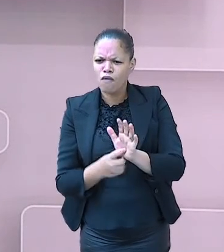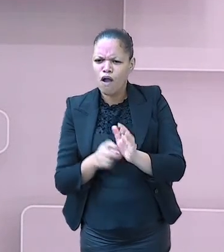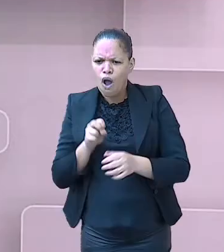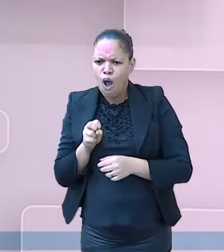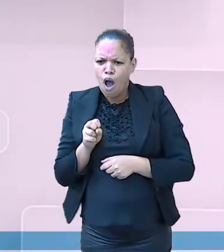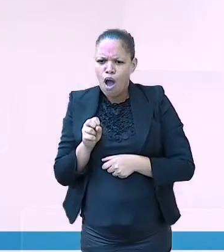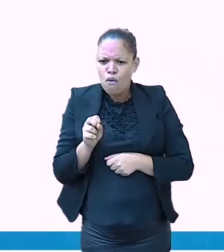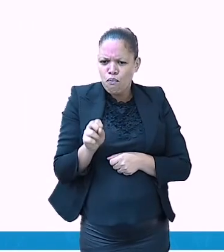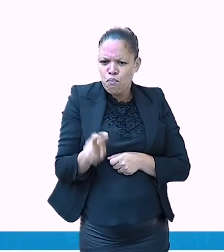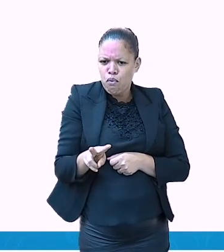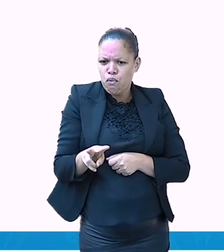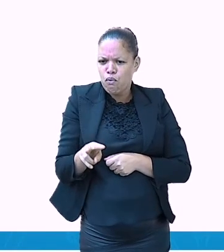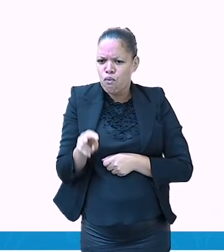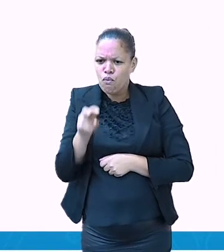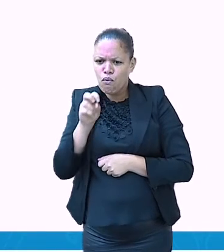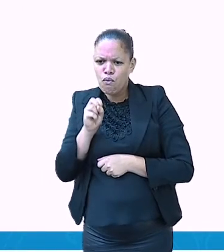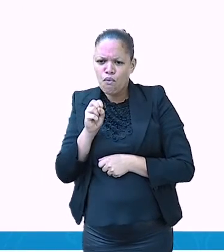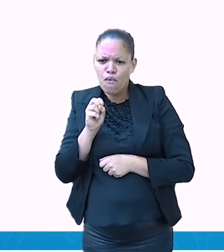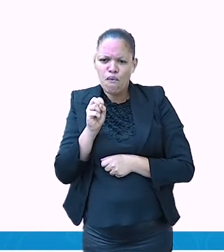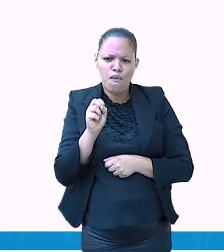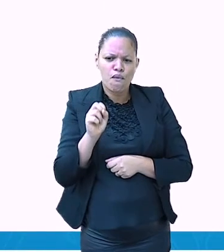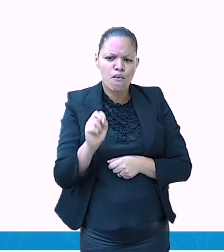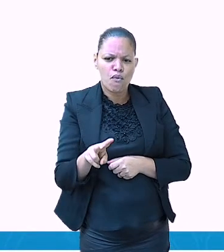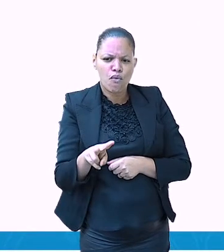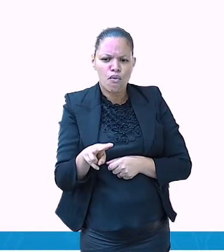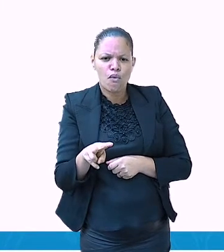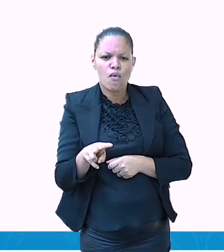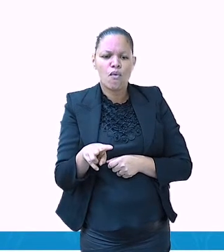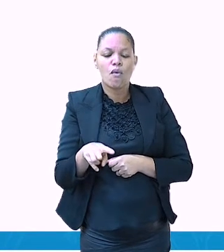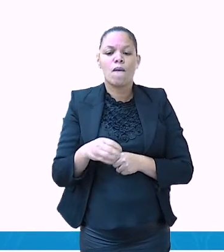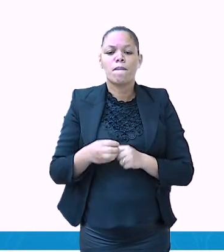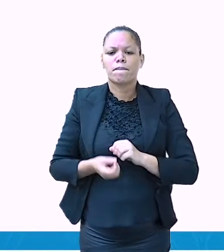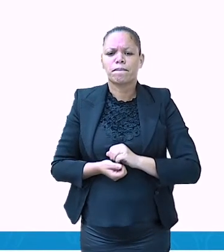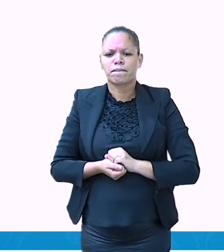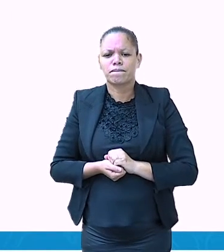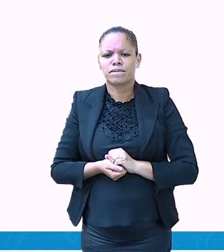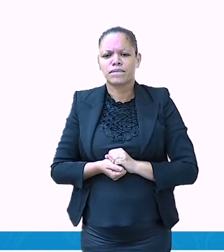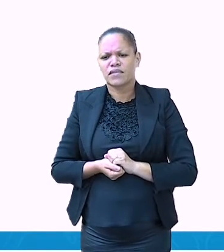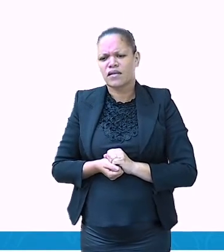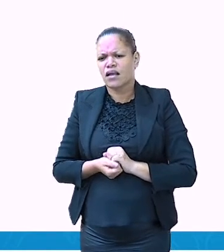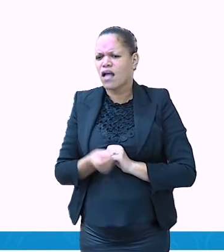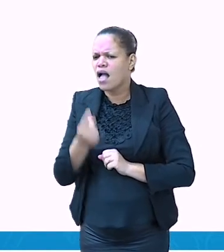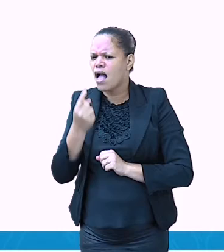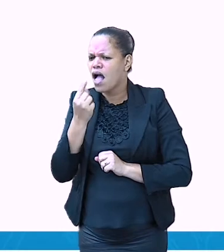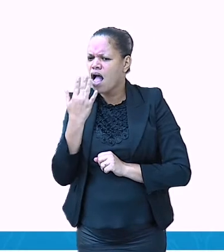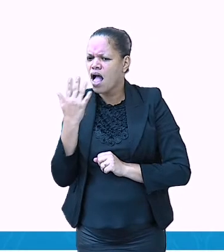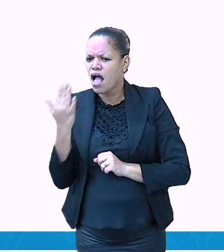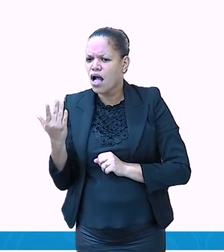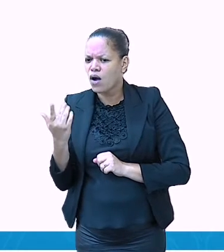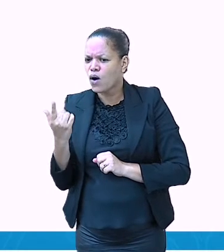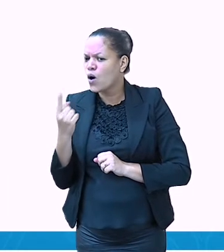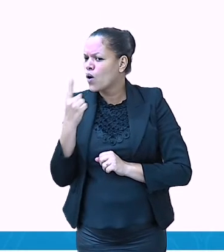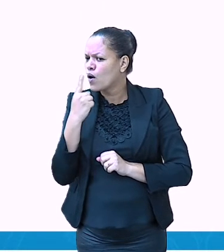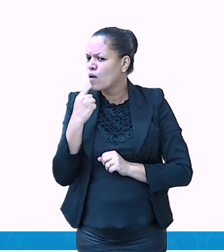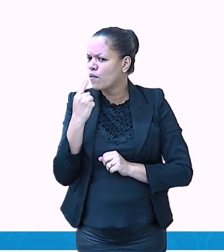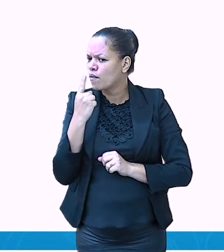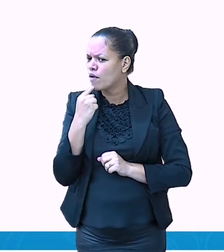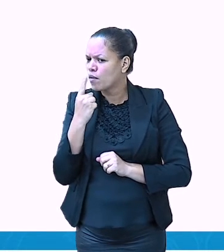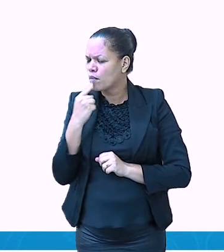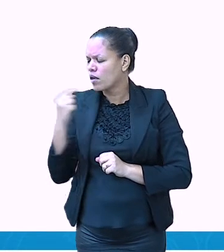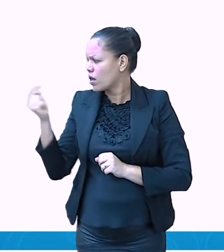veneno, que é essa glândula aqui, que está circulada em vermelho, mas essa glândula aqui o sapo usa como